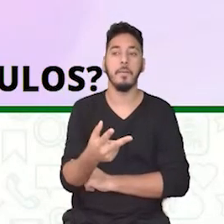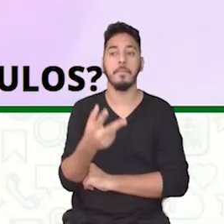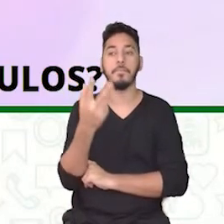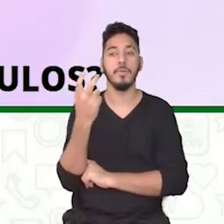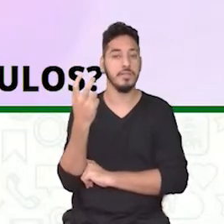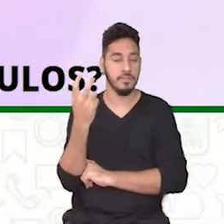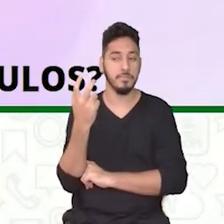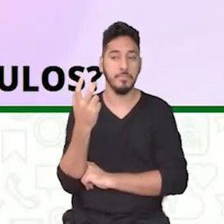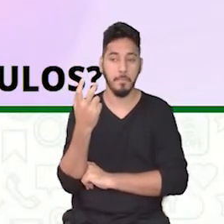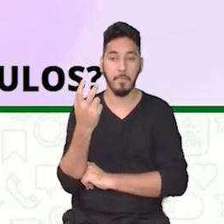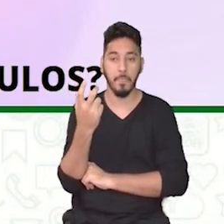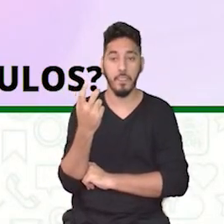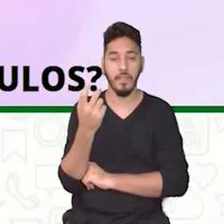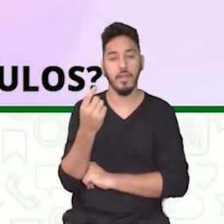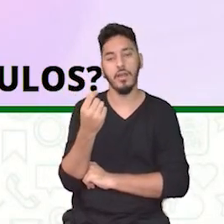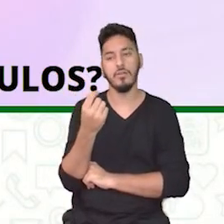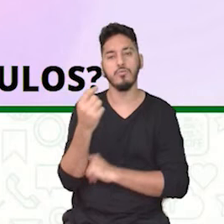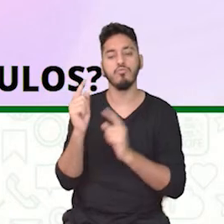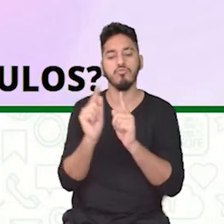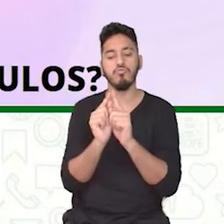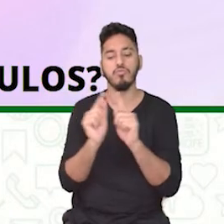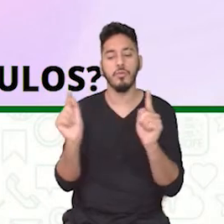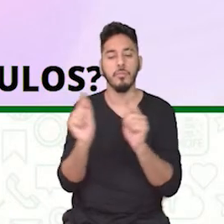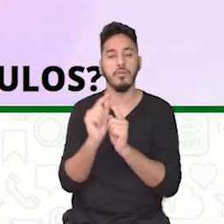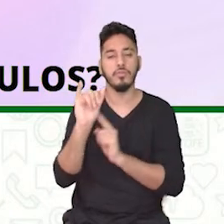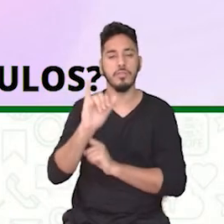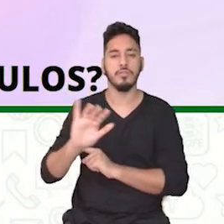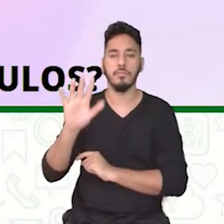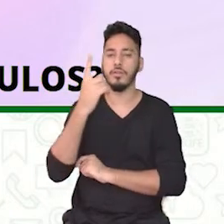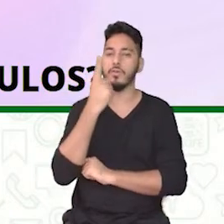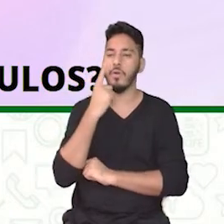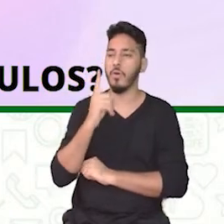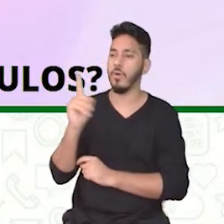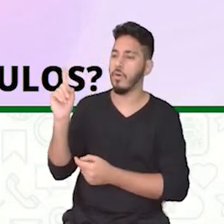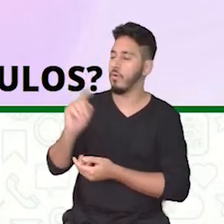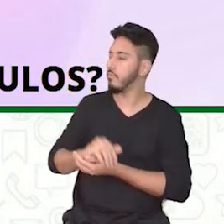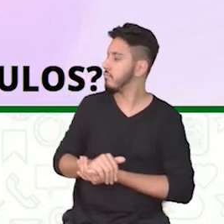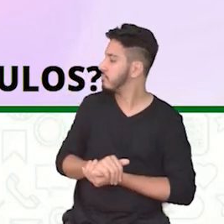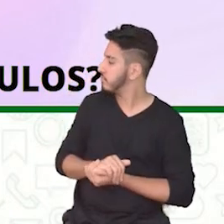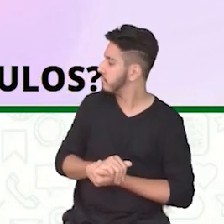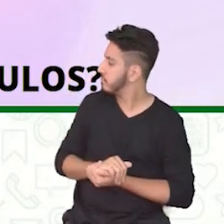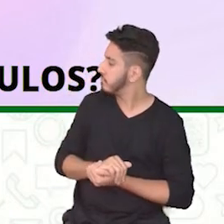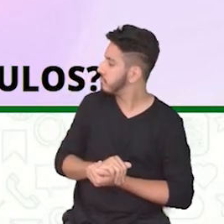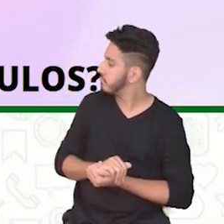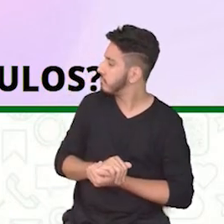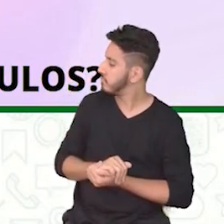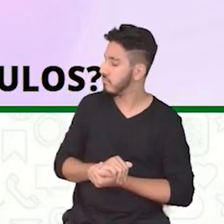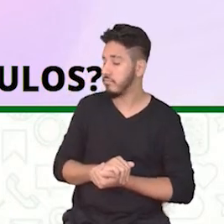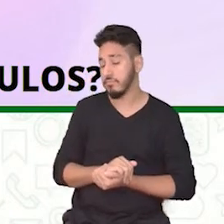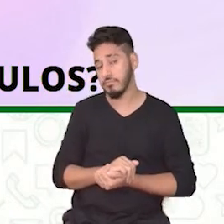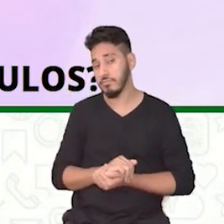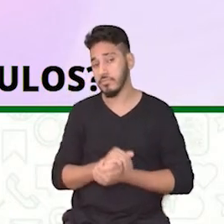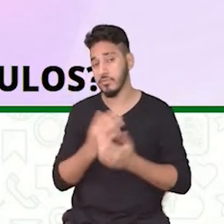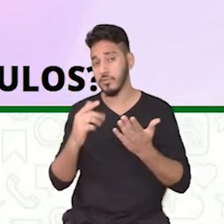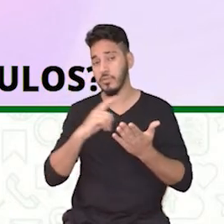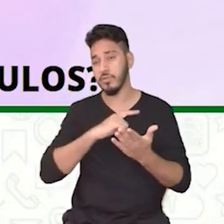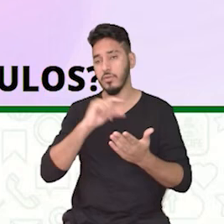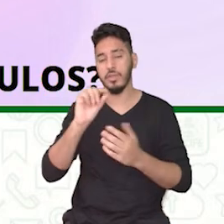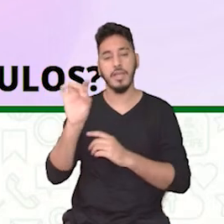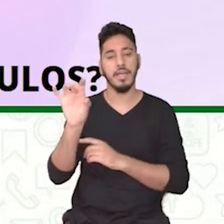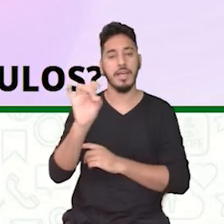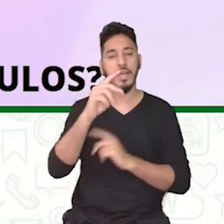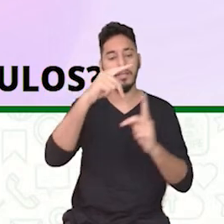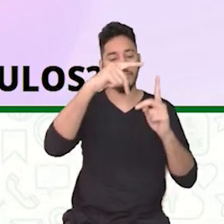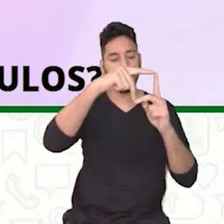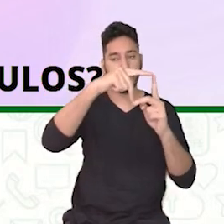identificar as medidas dessas figuras. Olha só, não é isso? Então, eu tenho que cada